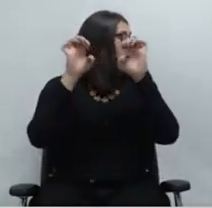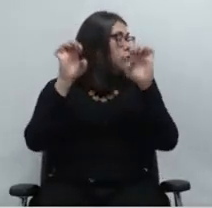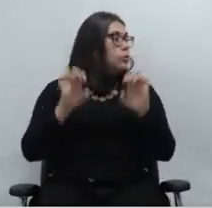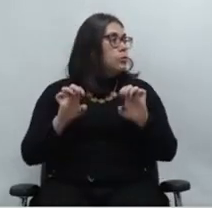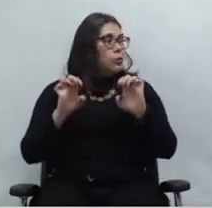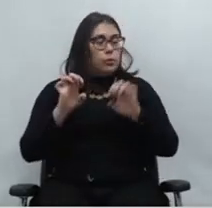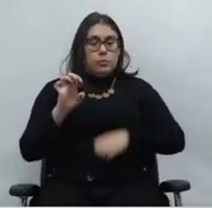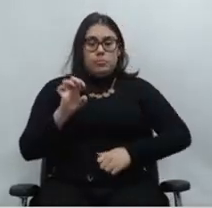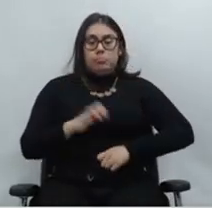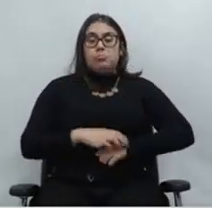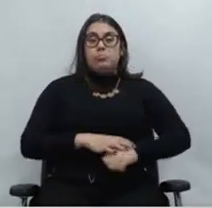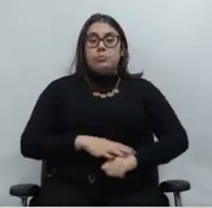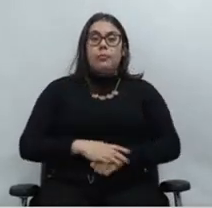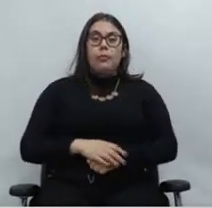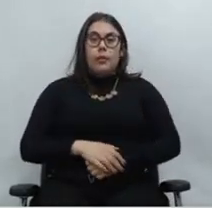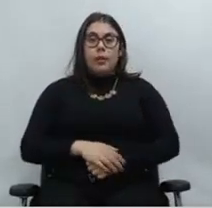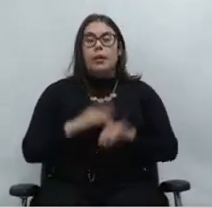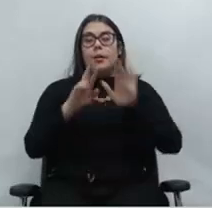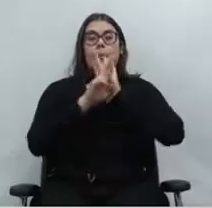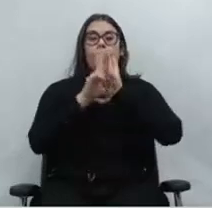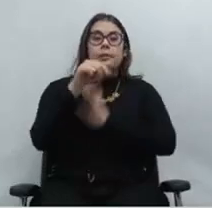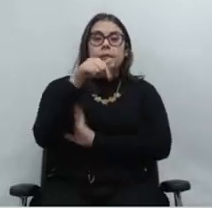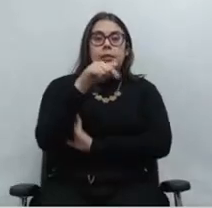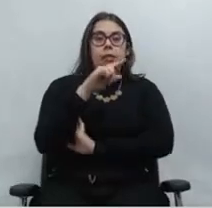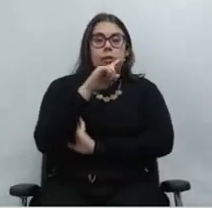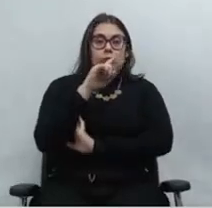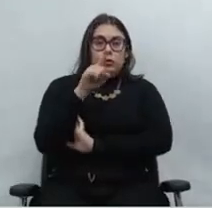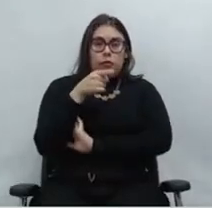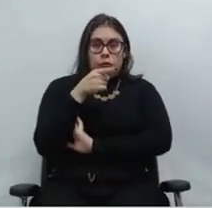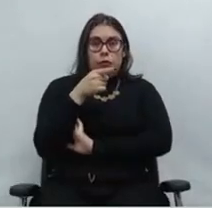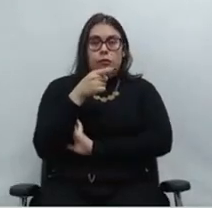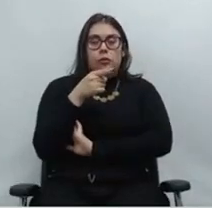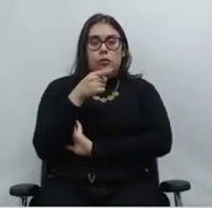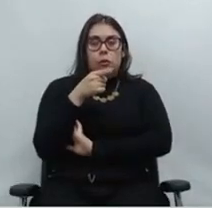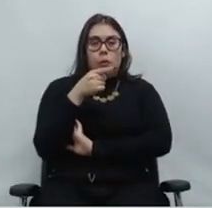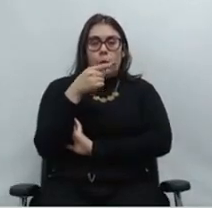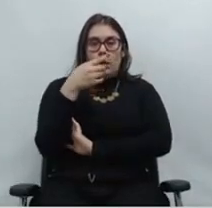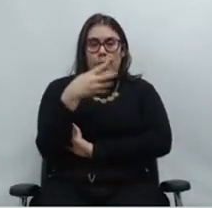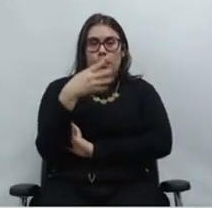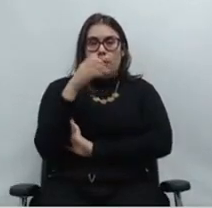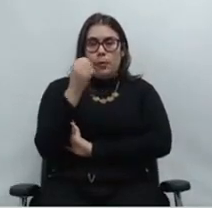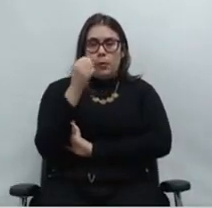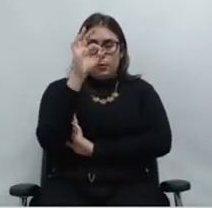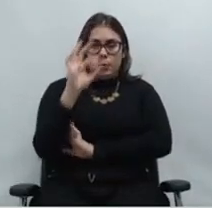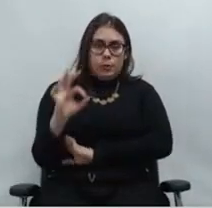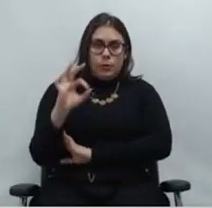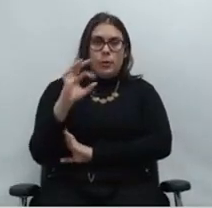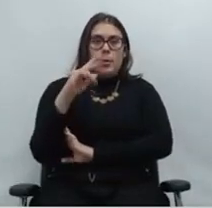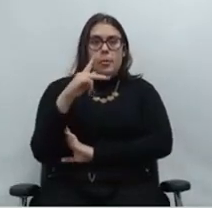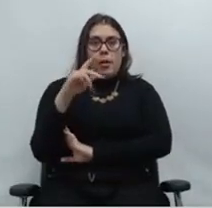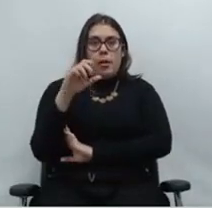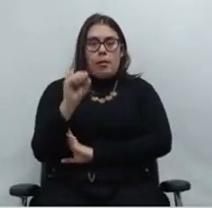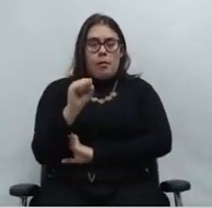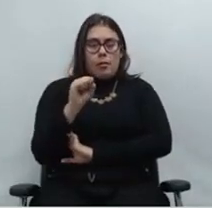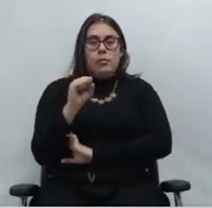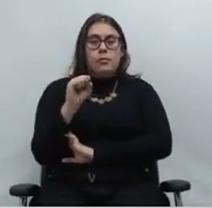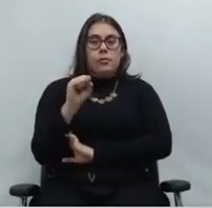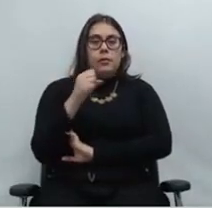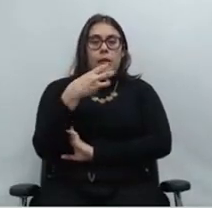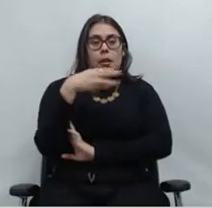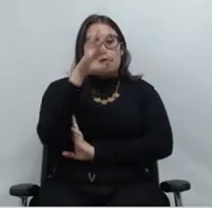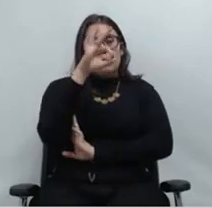à gestão de infraestrutura. Ela representa 7,48% da POS de 2025, com uma previsão de incremento de 3%